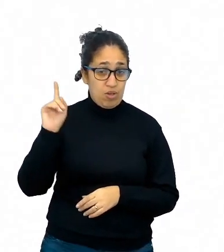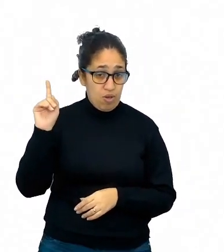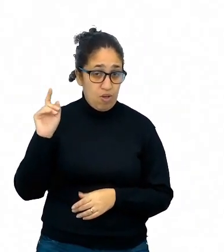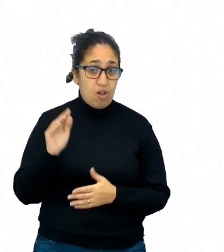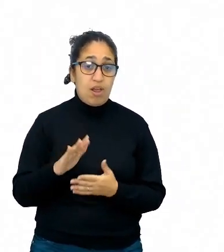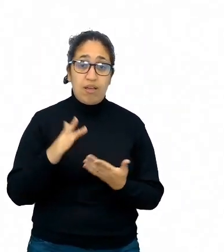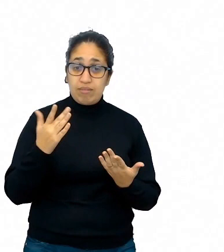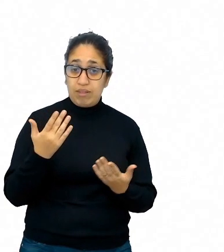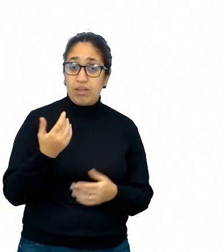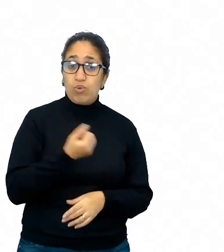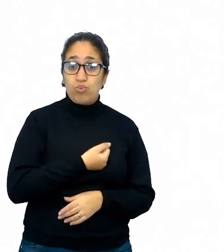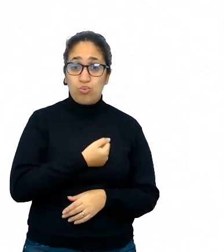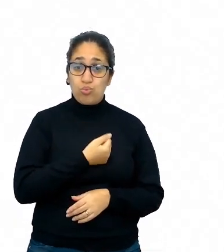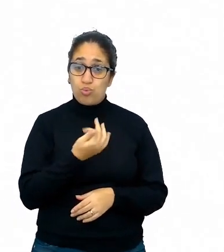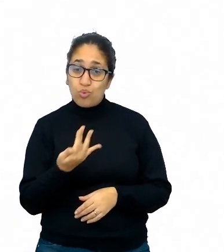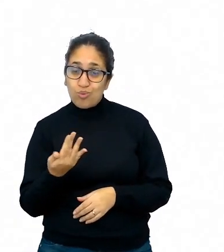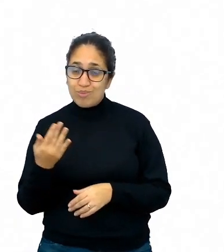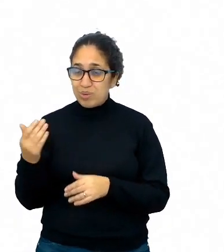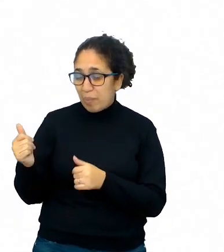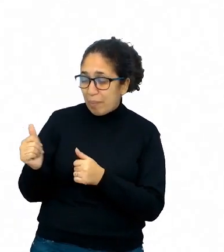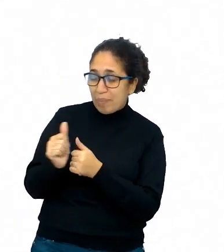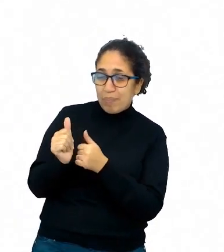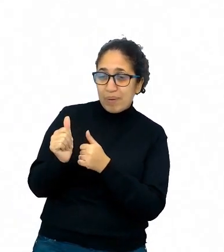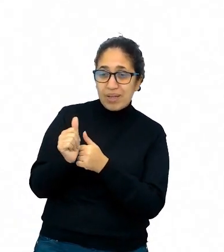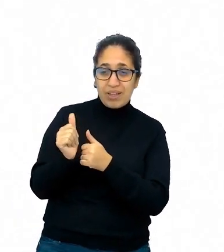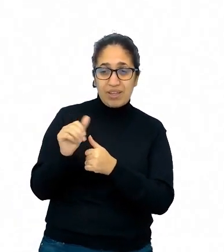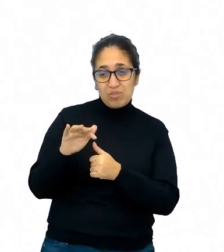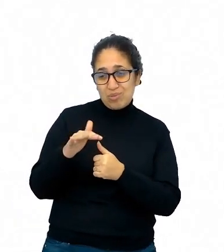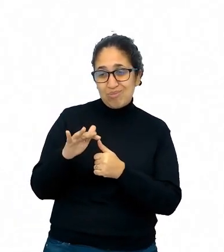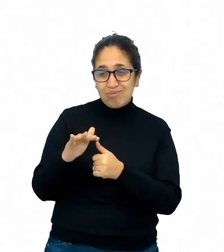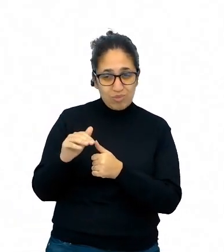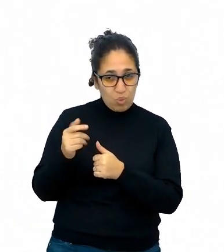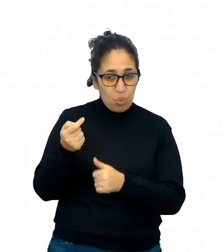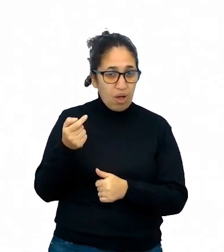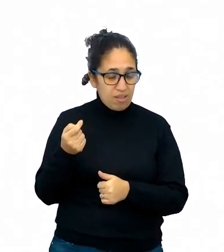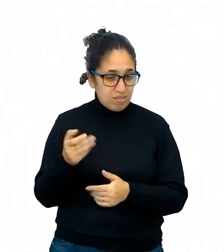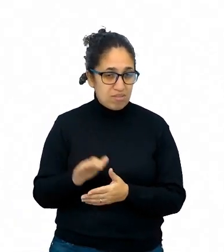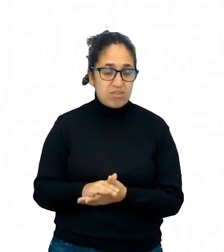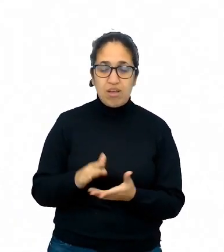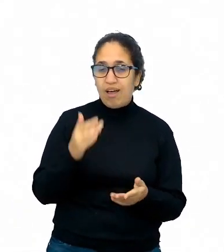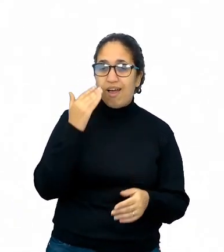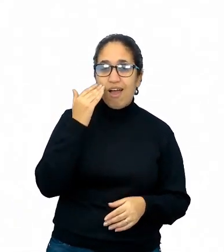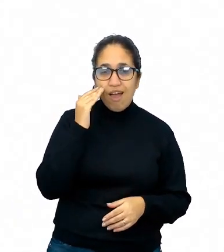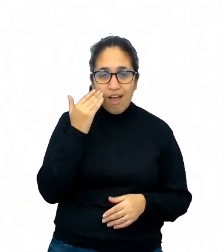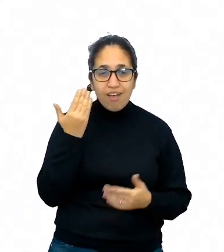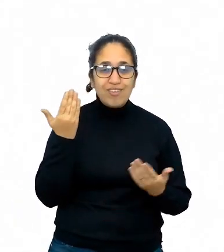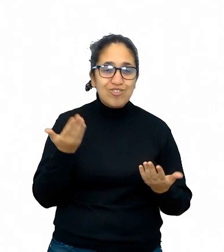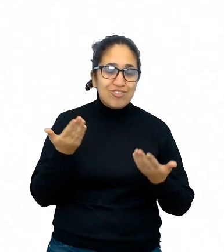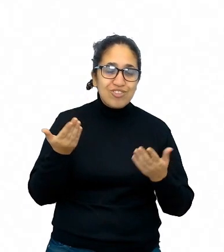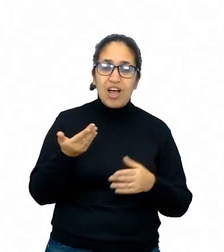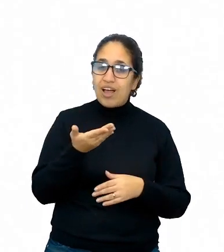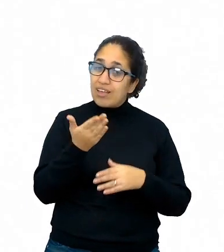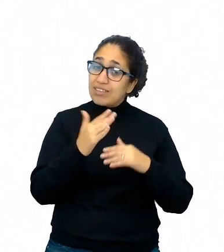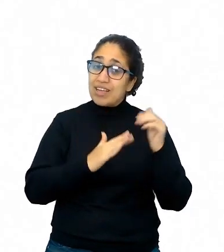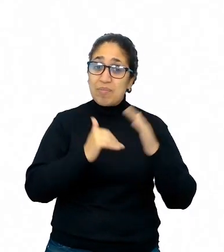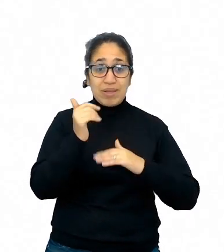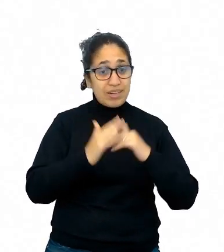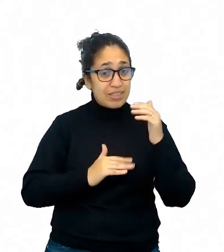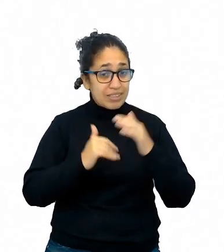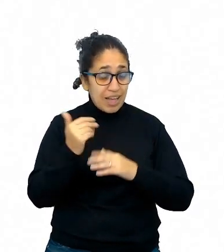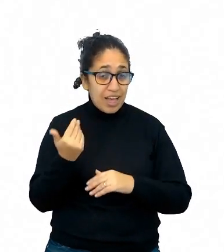números aproximados, né? E aí a gente entende, né, que essas habilidades, né,